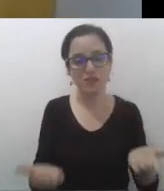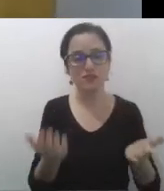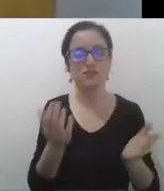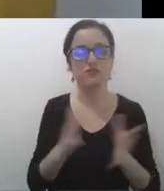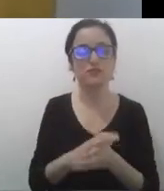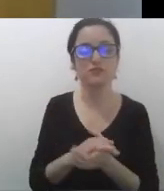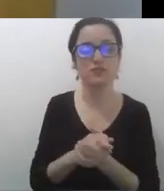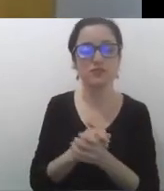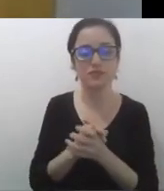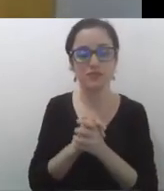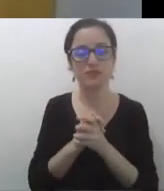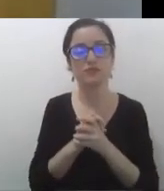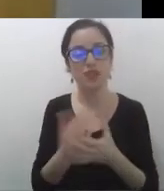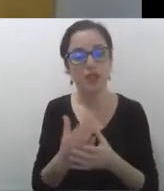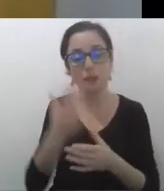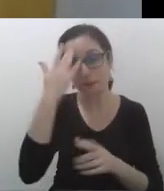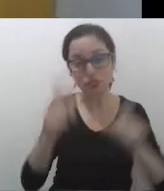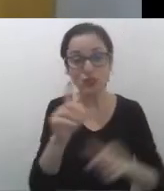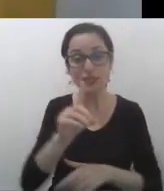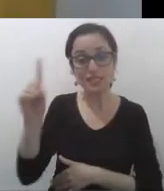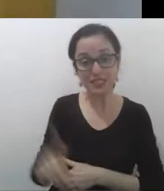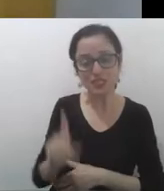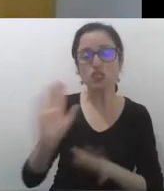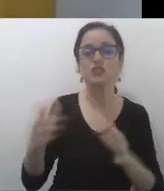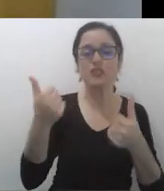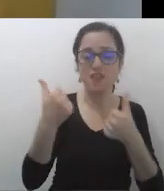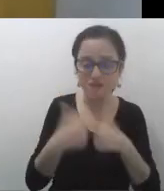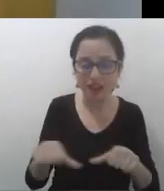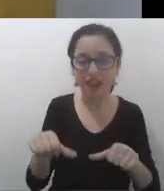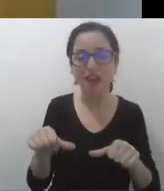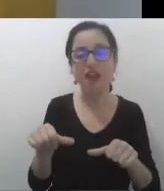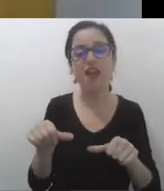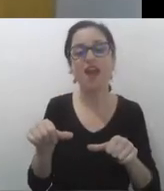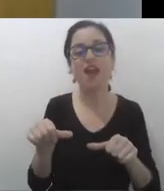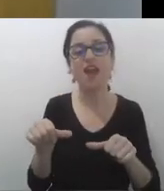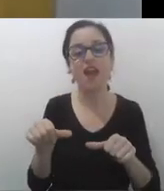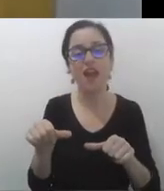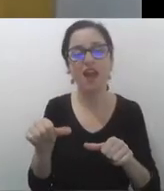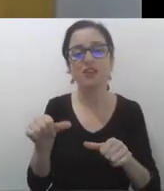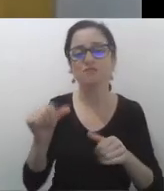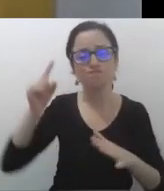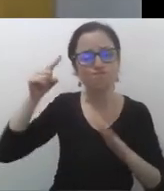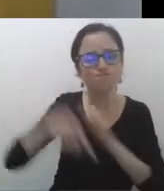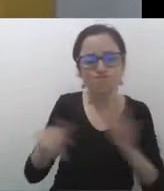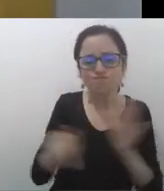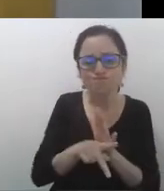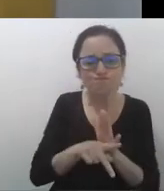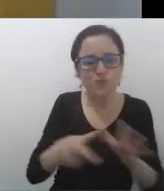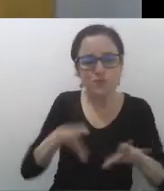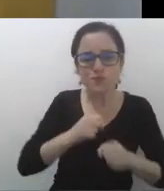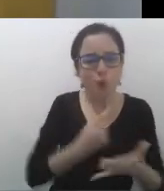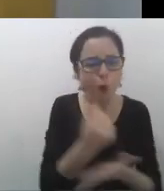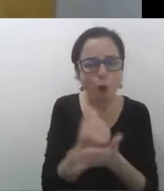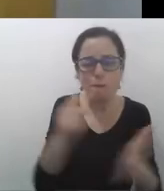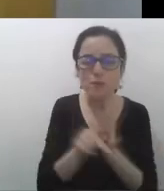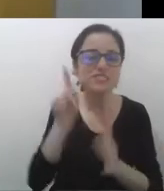muito enraivecida, às vezes até, contra aqueles designers que já estavam dominando, de certa